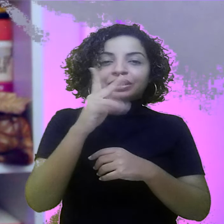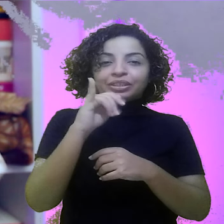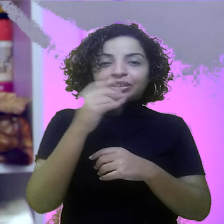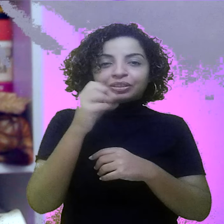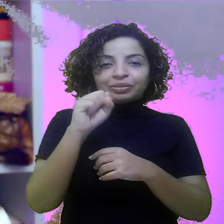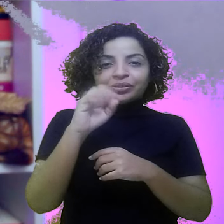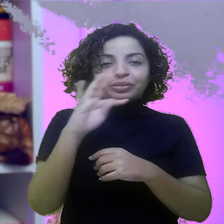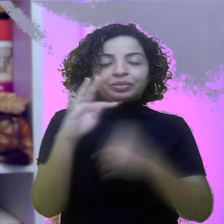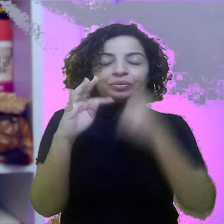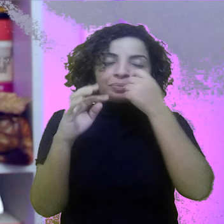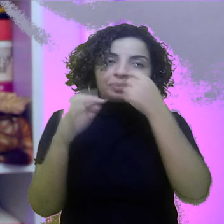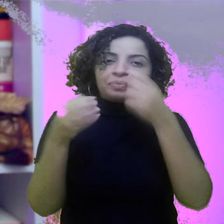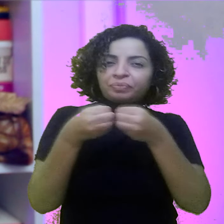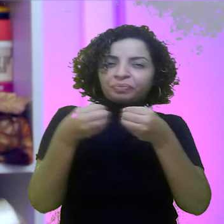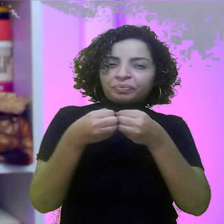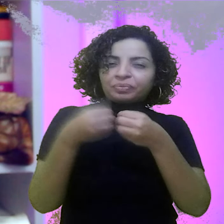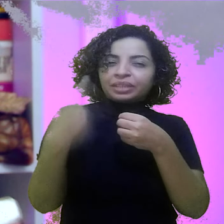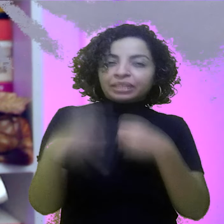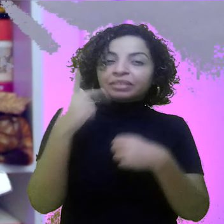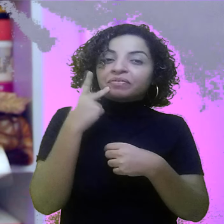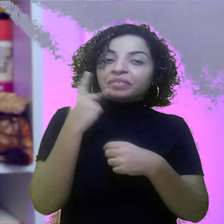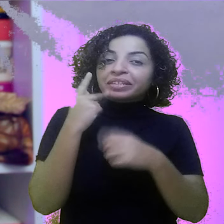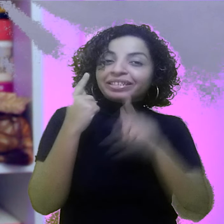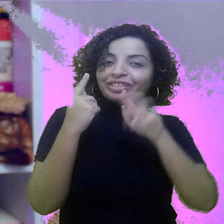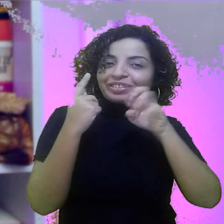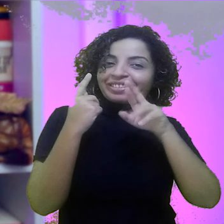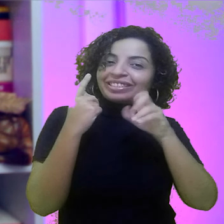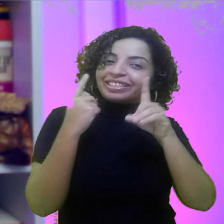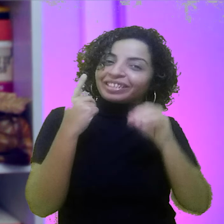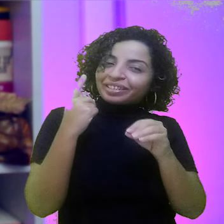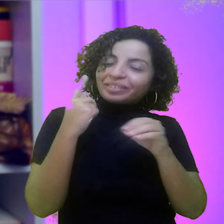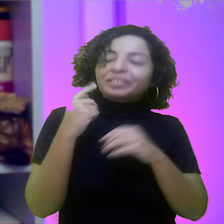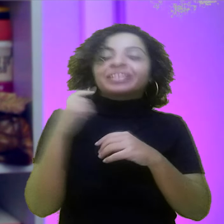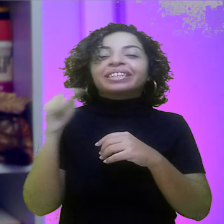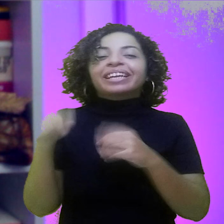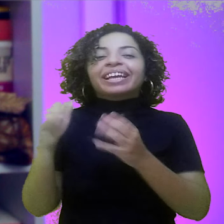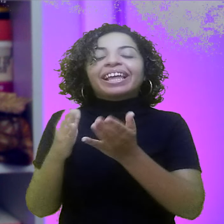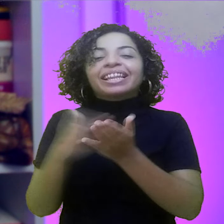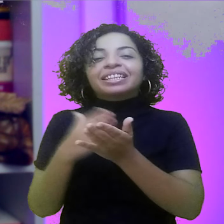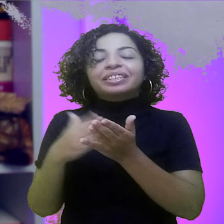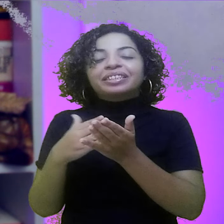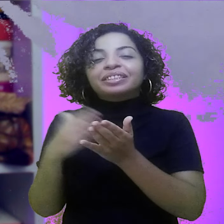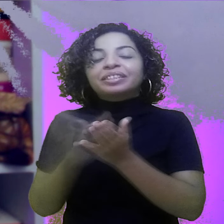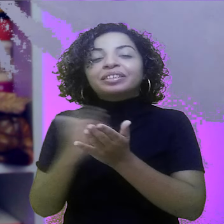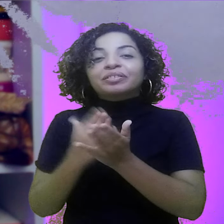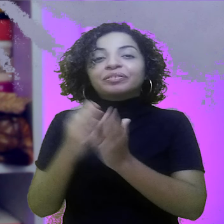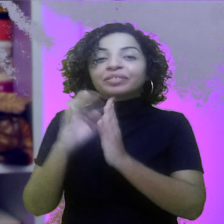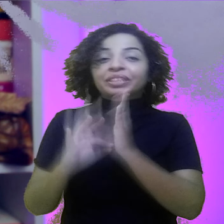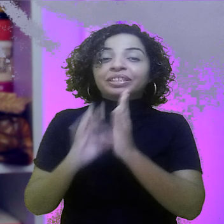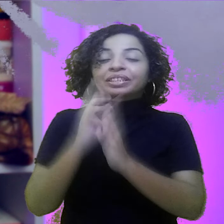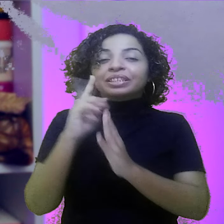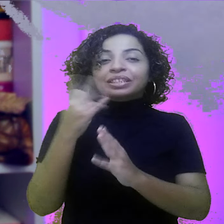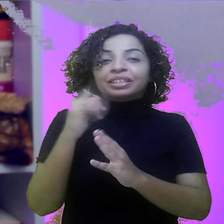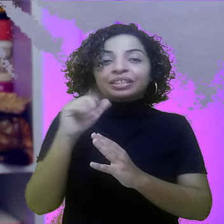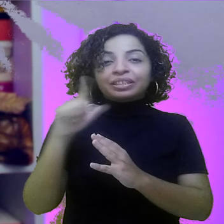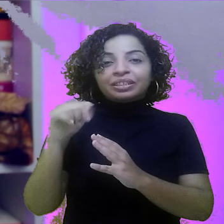Livros, vizinho ali ao Seu Geraldo, no centro aqui de Fortaleza, A Obscena Senhora D. É um livro que a Hilda Hilsch